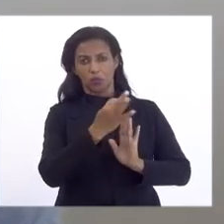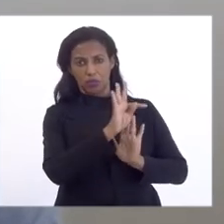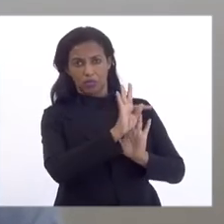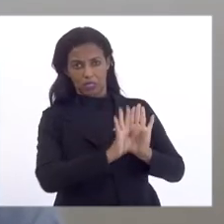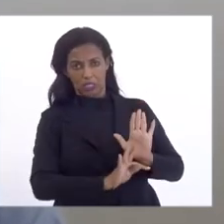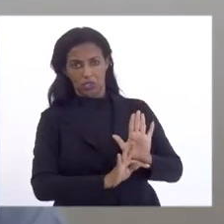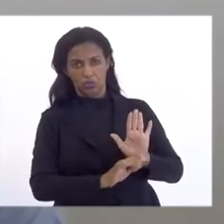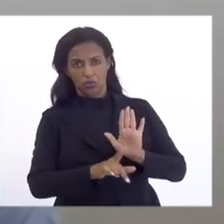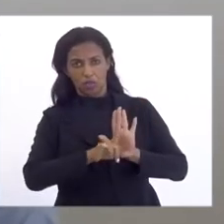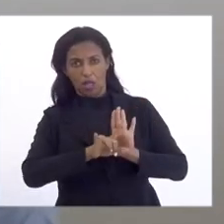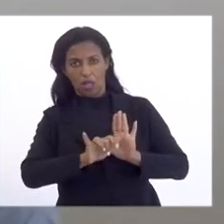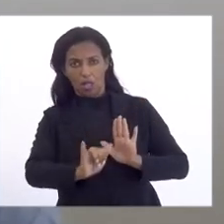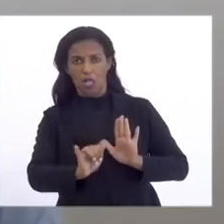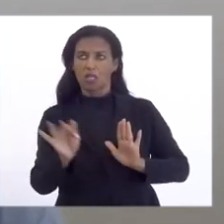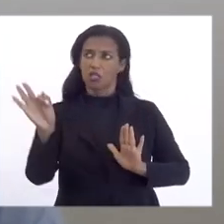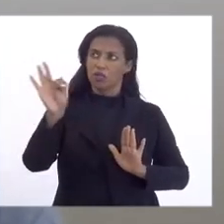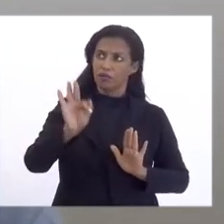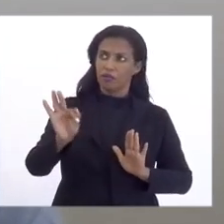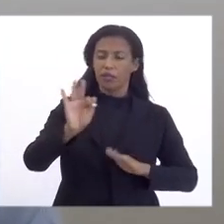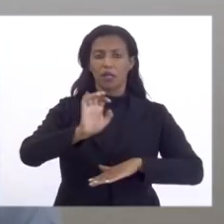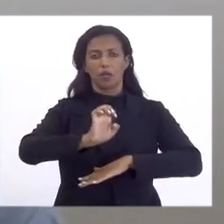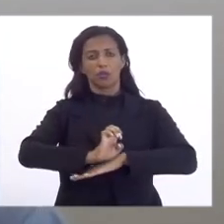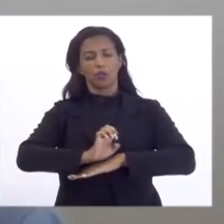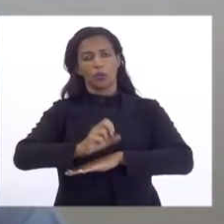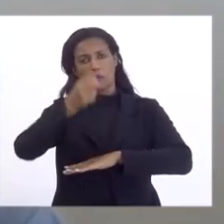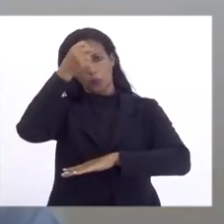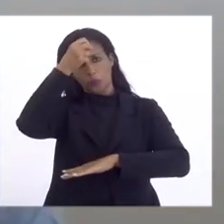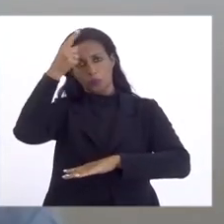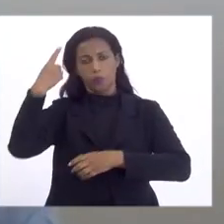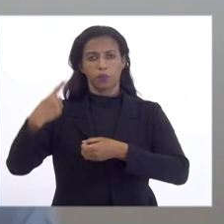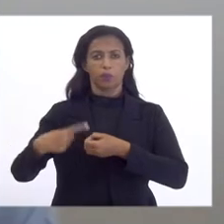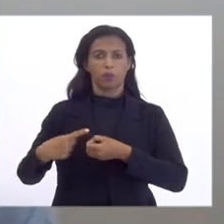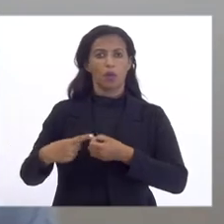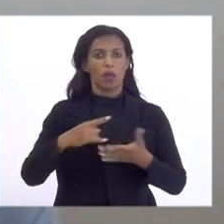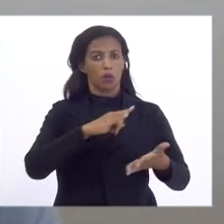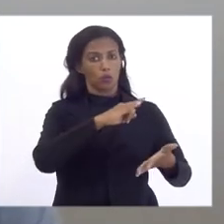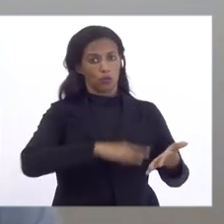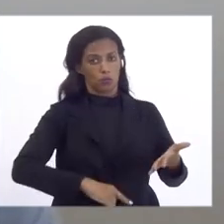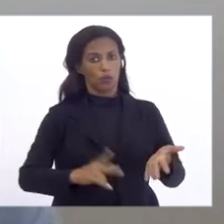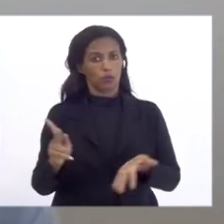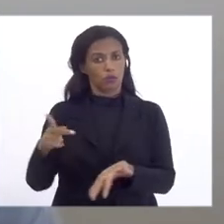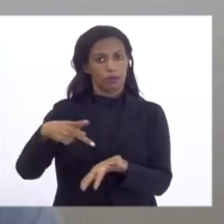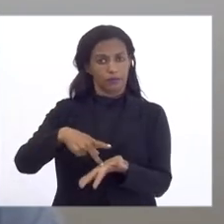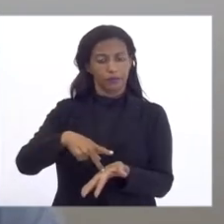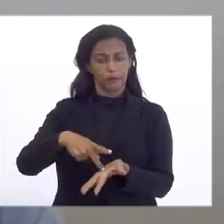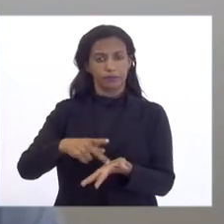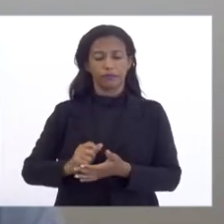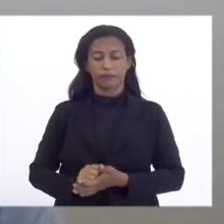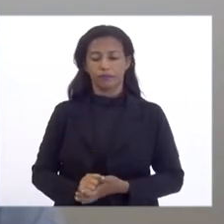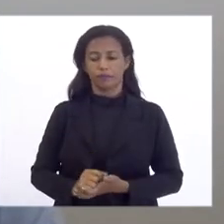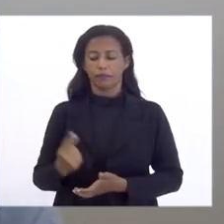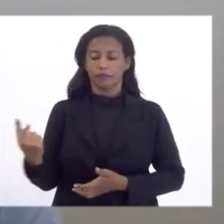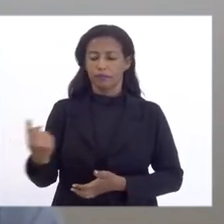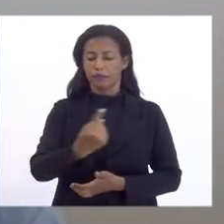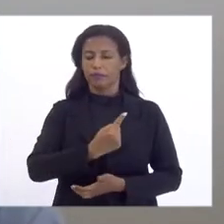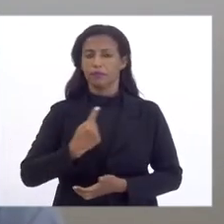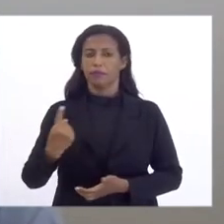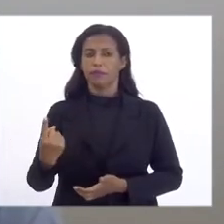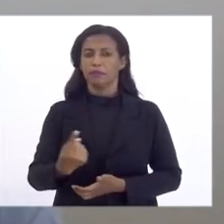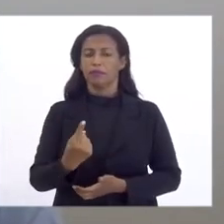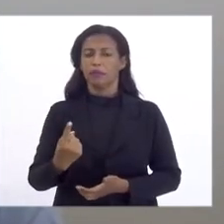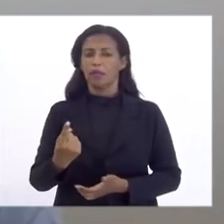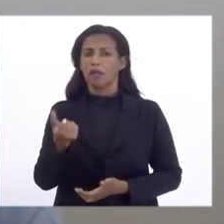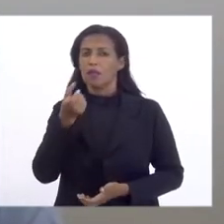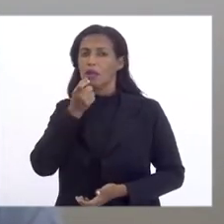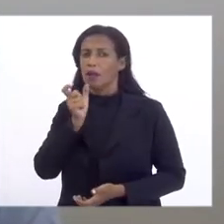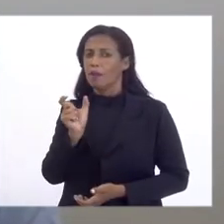lei, seja federal, estadual, municipal, porque a lei é um documento oficial, que a gente use